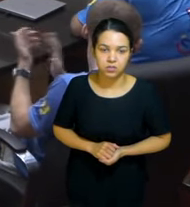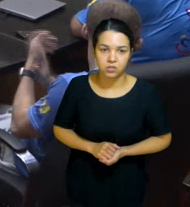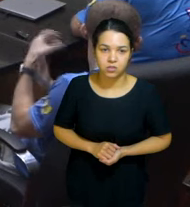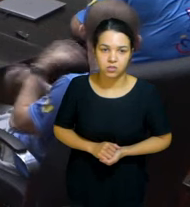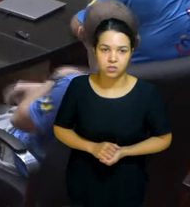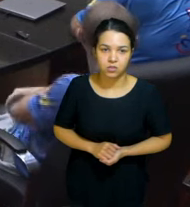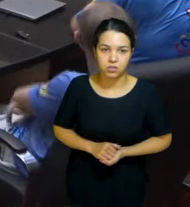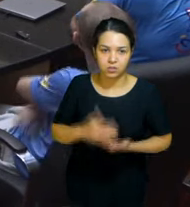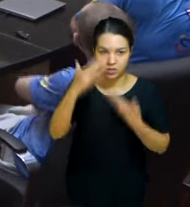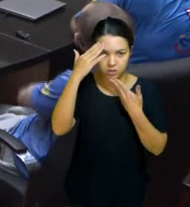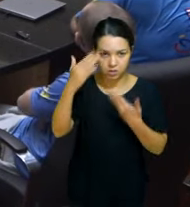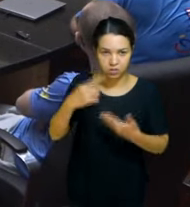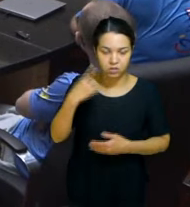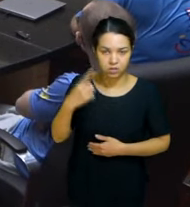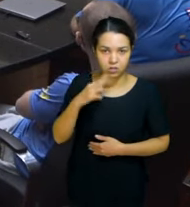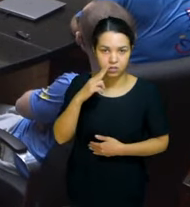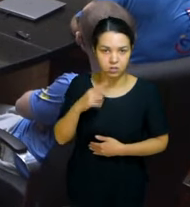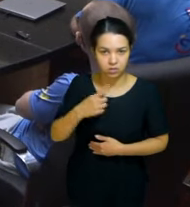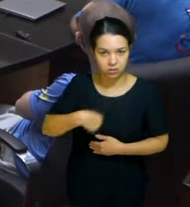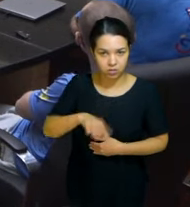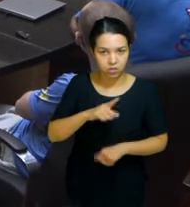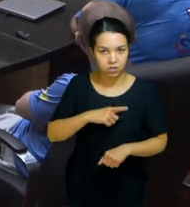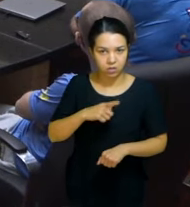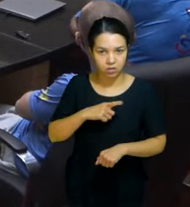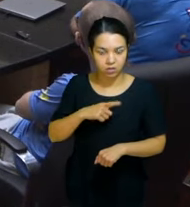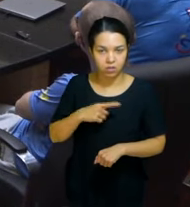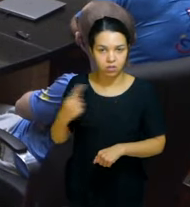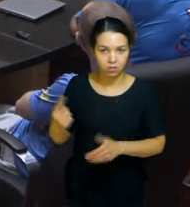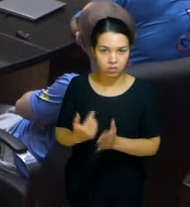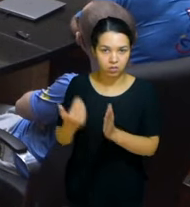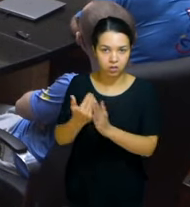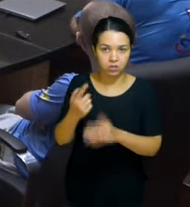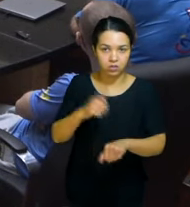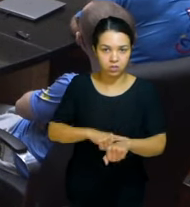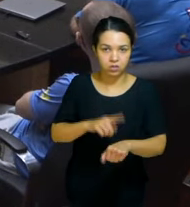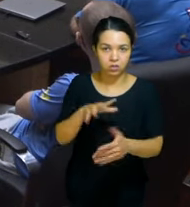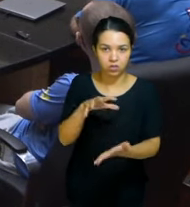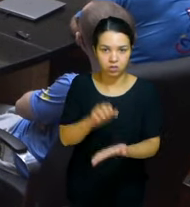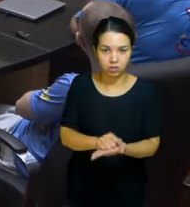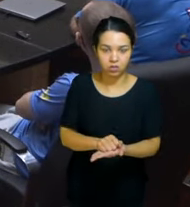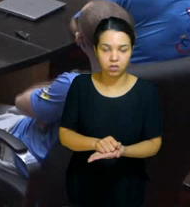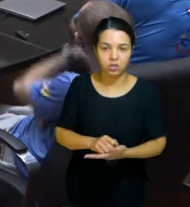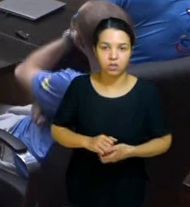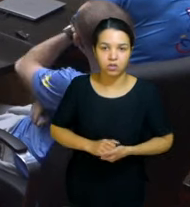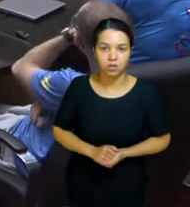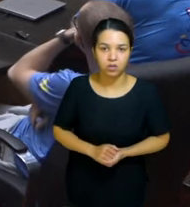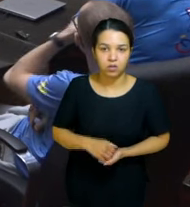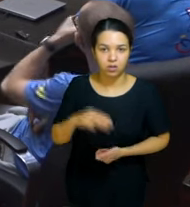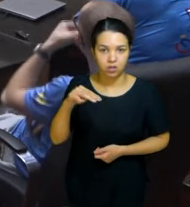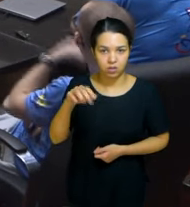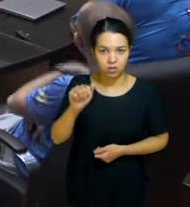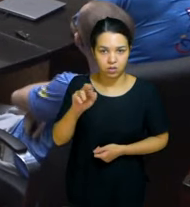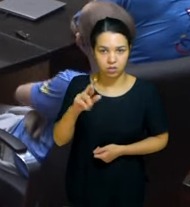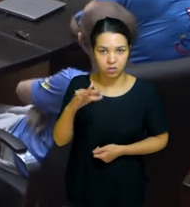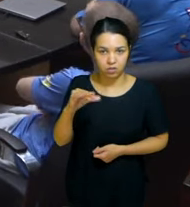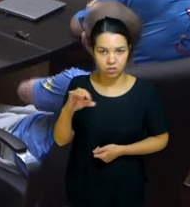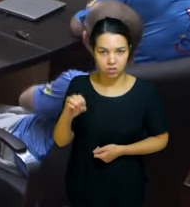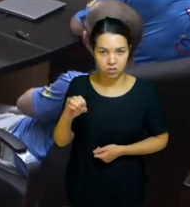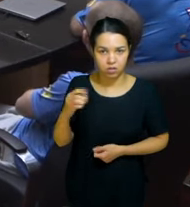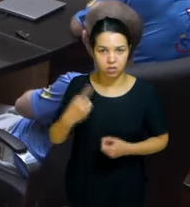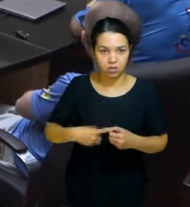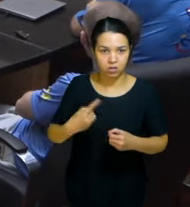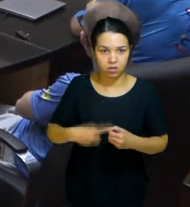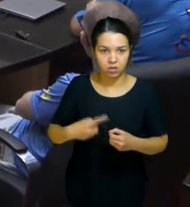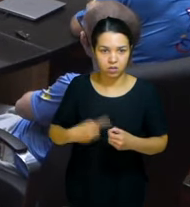Obrigado, deputado Ivan. Amigos, tínhamos mais uma inscrição e eu acabei deixando passar batido, que era o Márcio, lá da cidade de Timbó, que